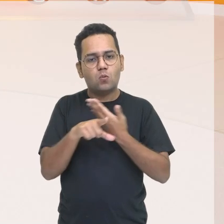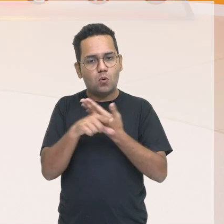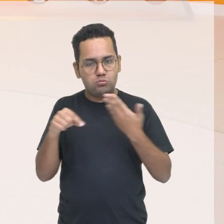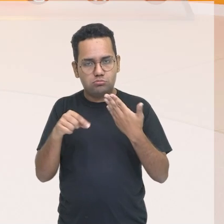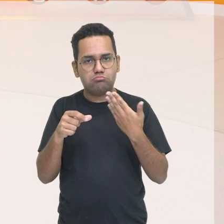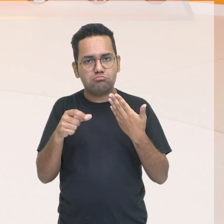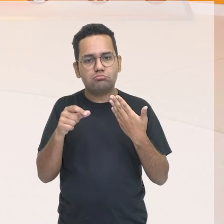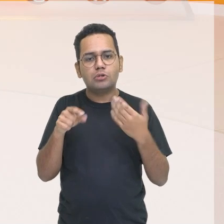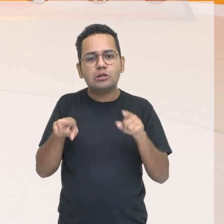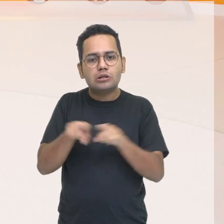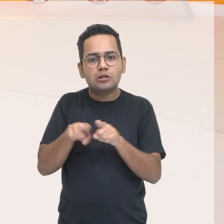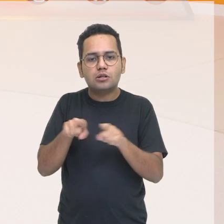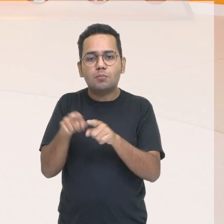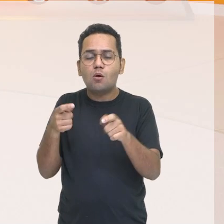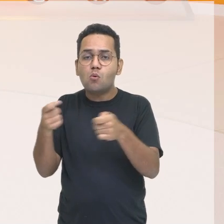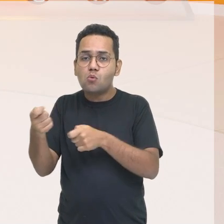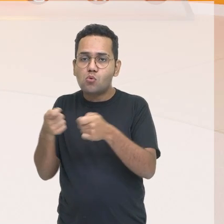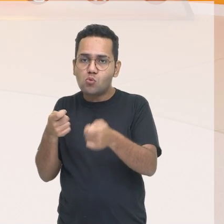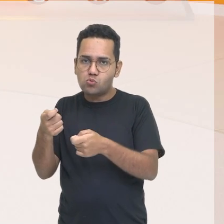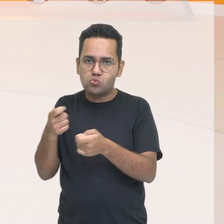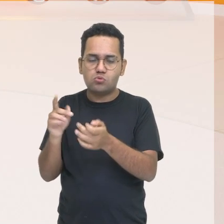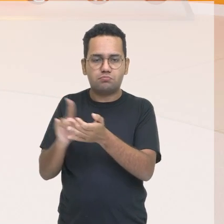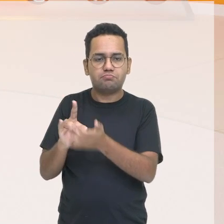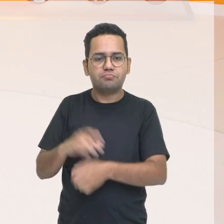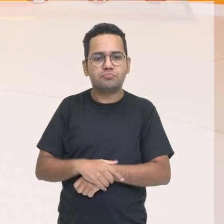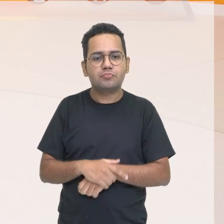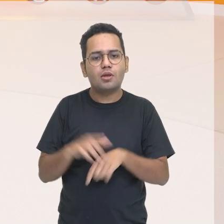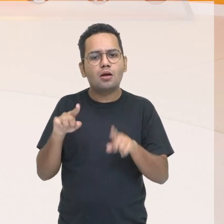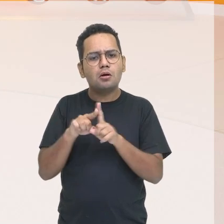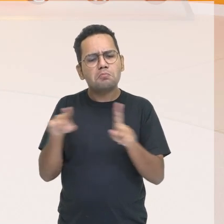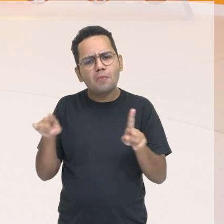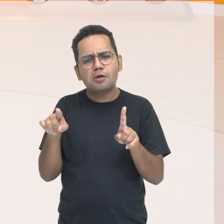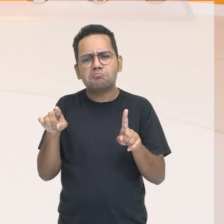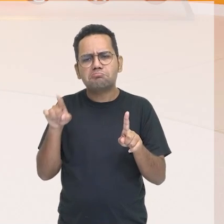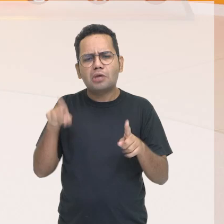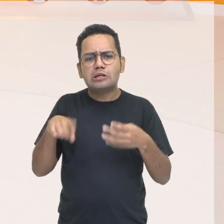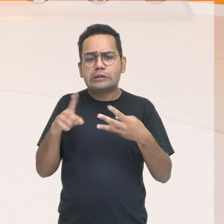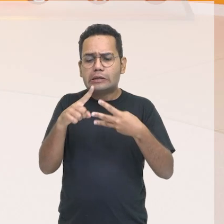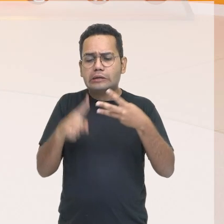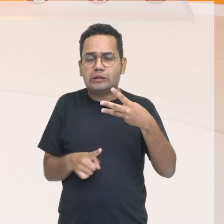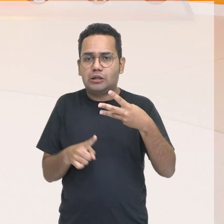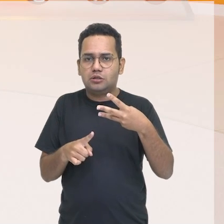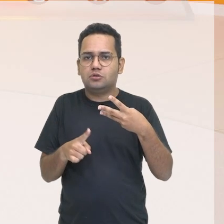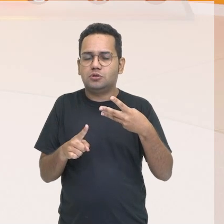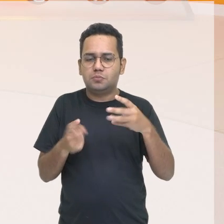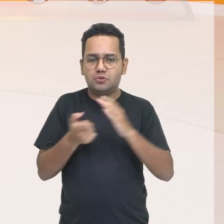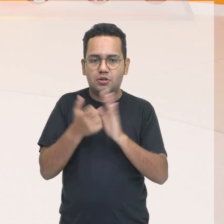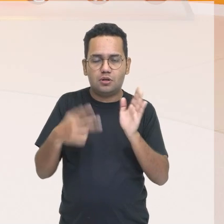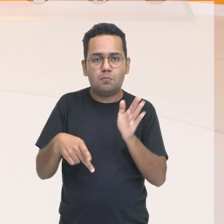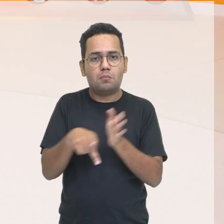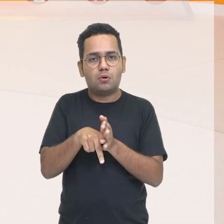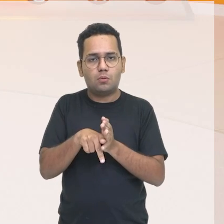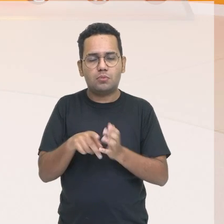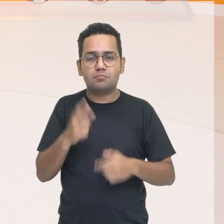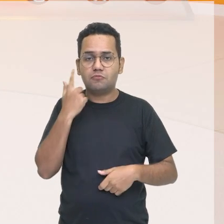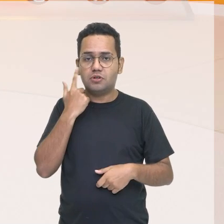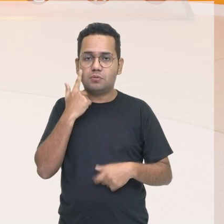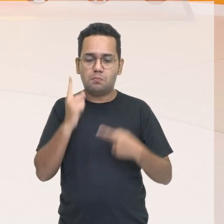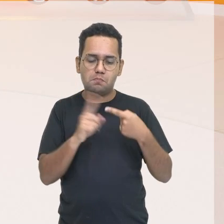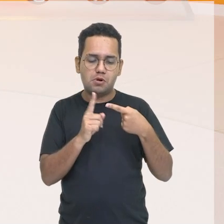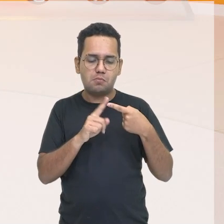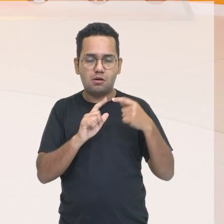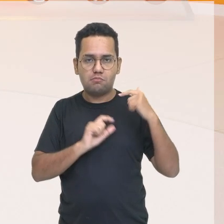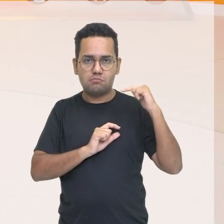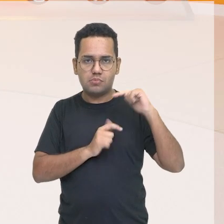dominação legítima. A sociologia weberiana classifica 3 tipos de dominação legítima. Como nós já falamos, a tradicional,